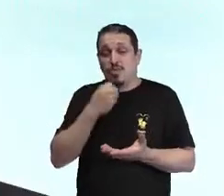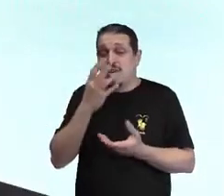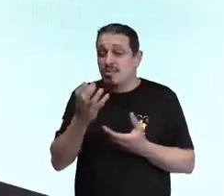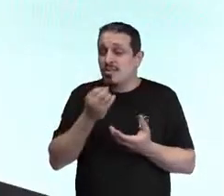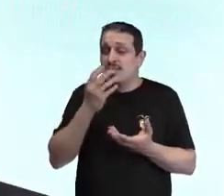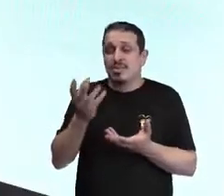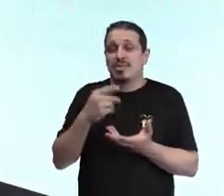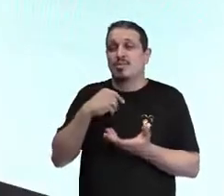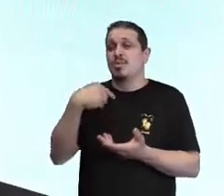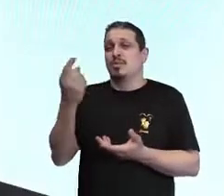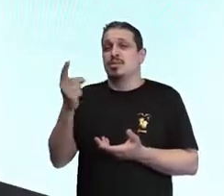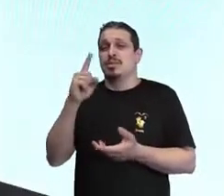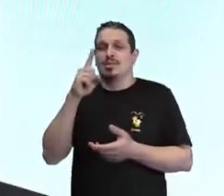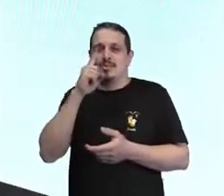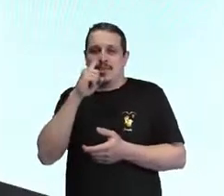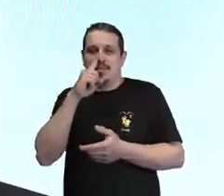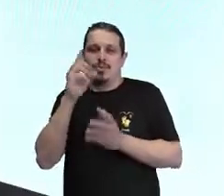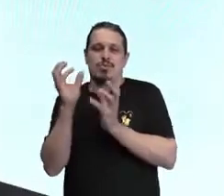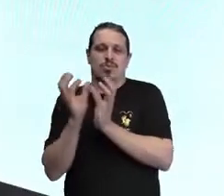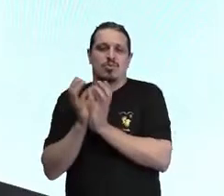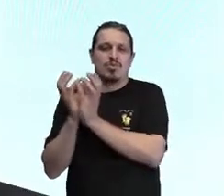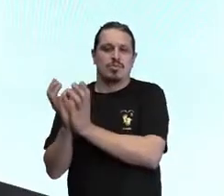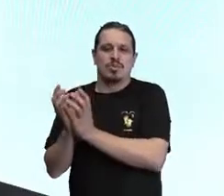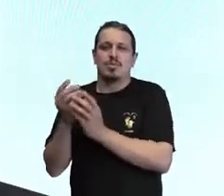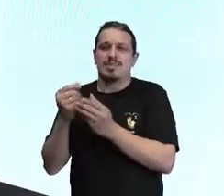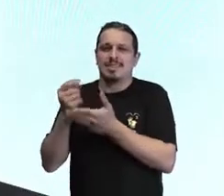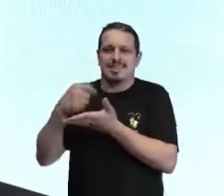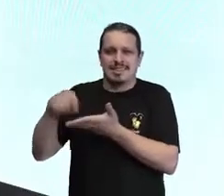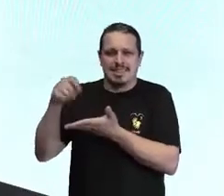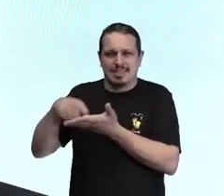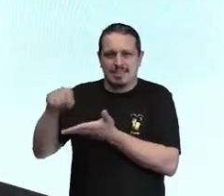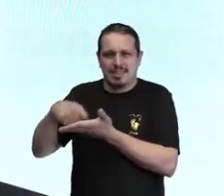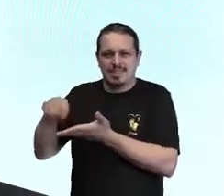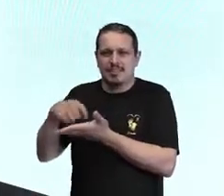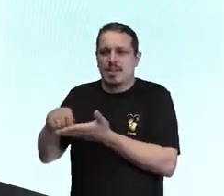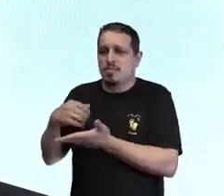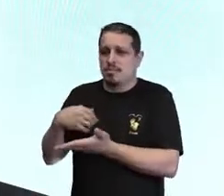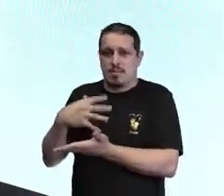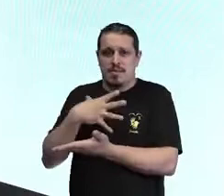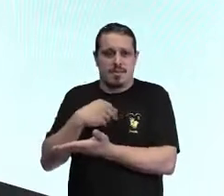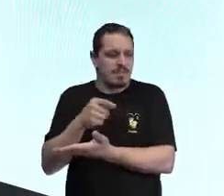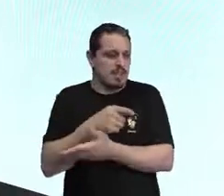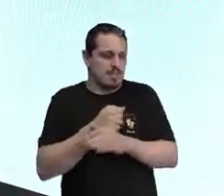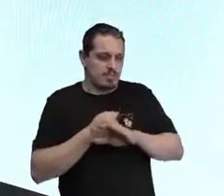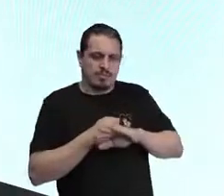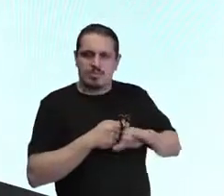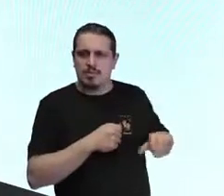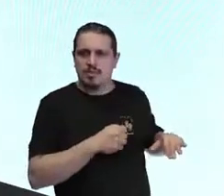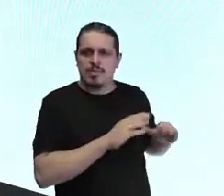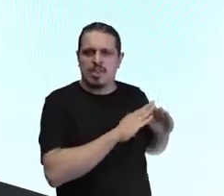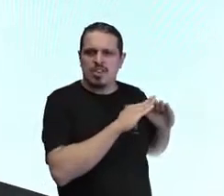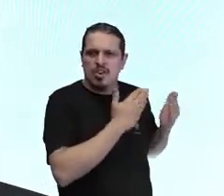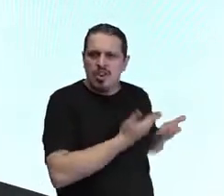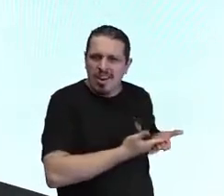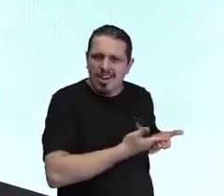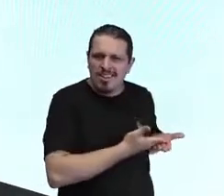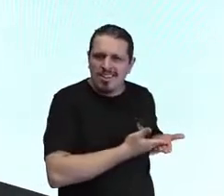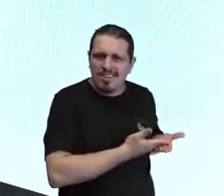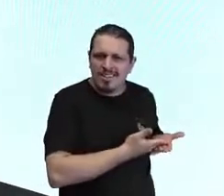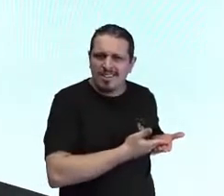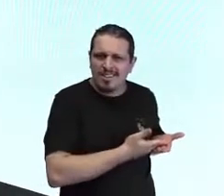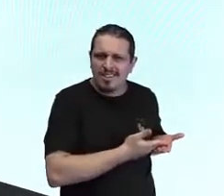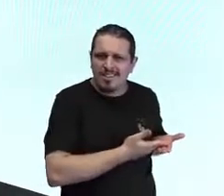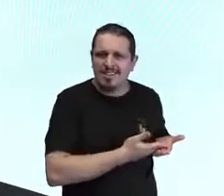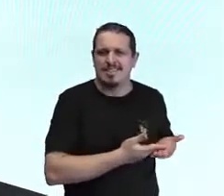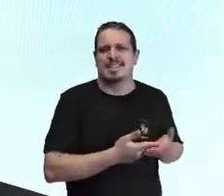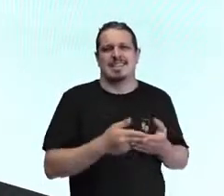fizeram abaixo-assinado para que o filho dela fosse retirado da escola. Tem aqueles casos em que a criança chega lá